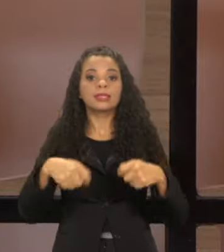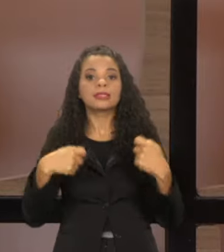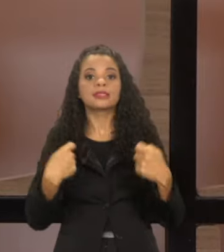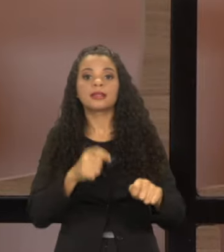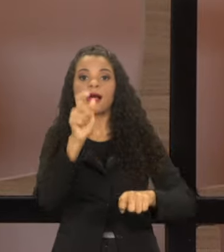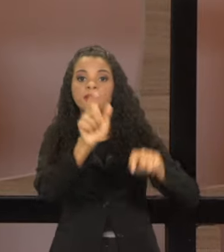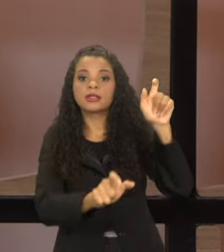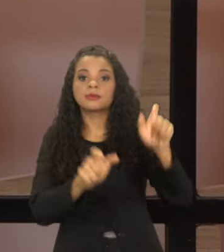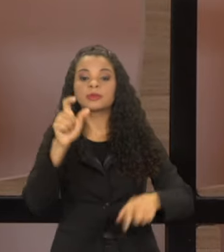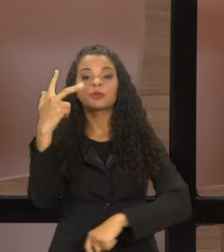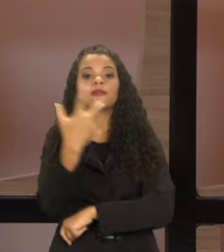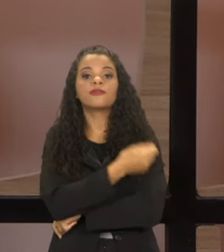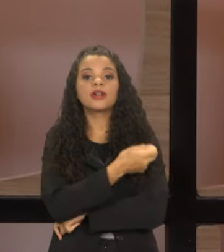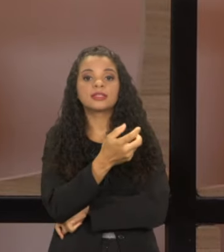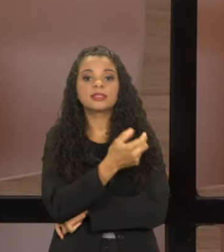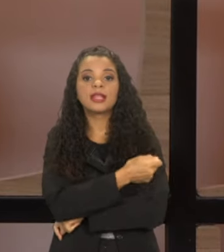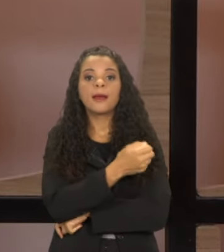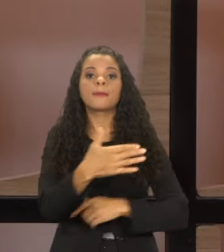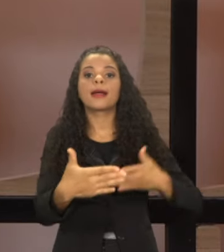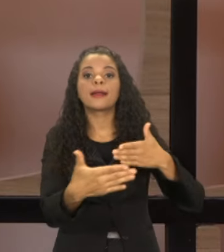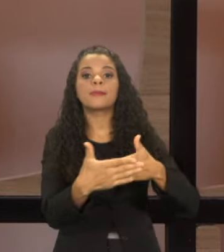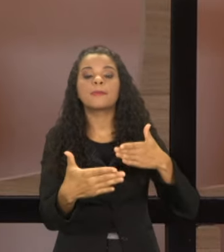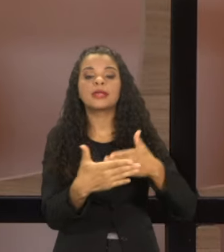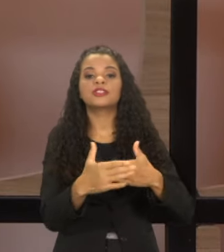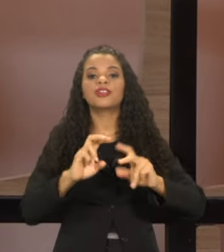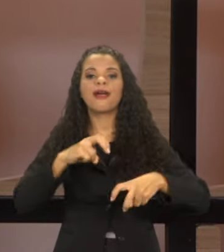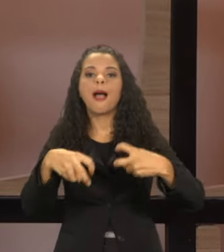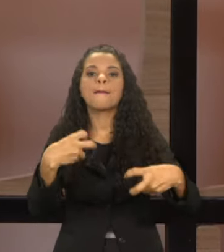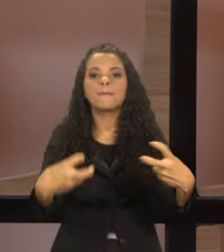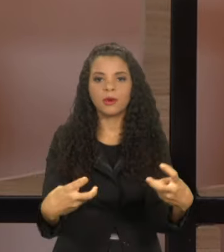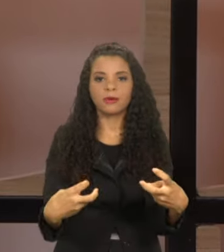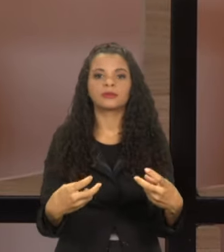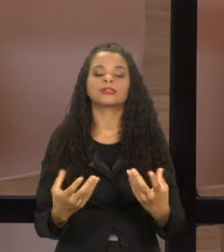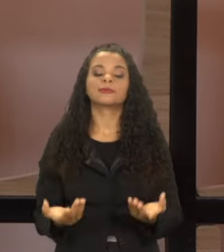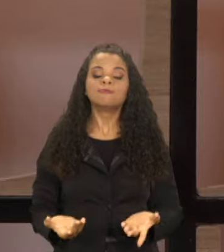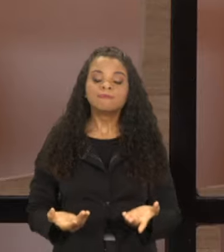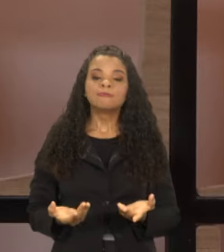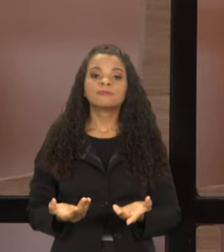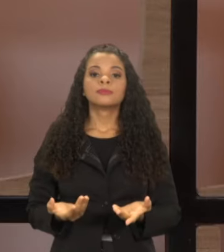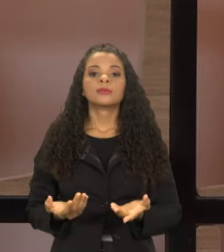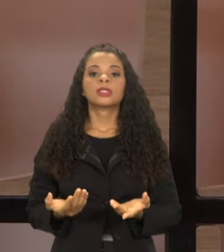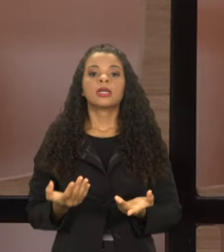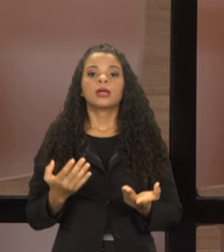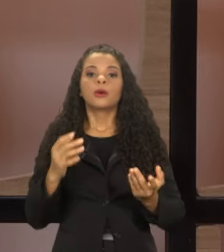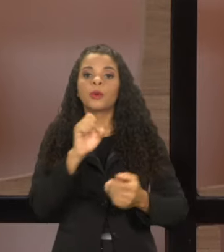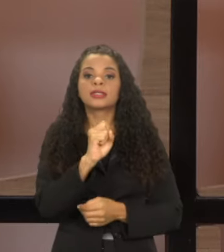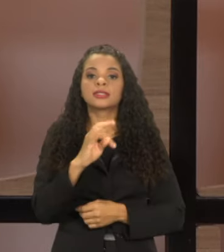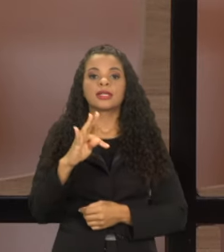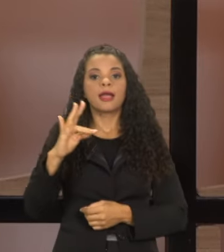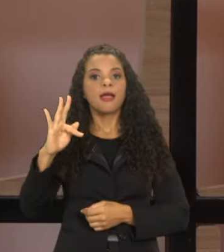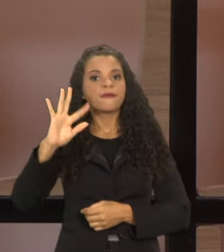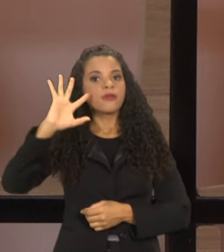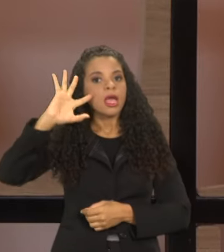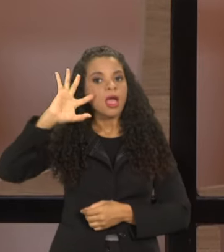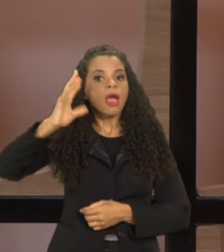para interromper aquela mortandade avassaladora. Então, o Supremo acabou decidindo